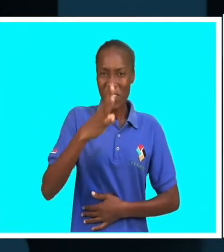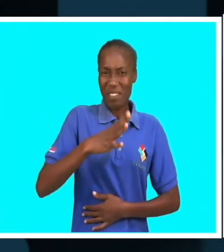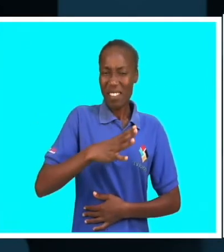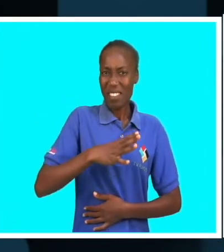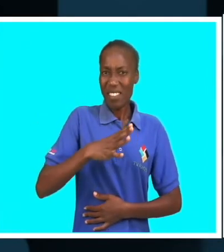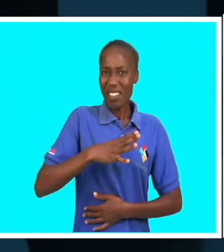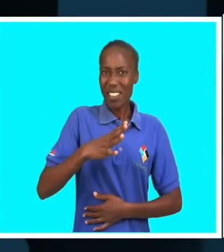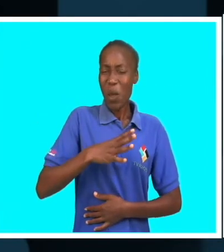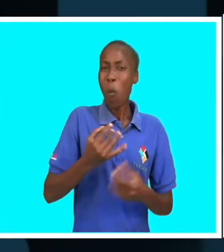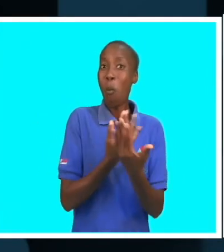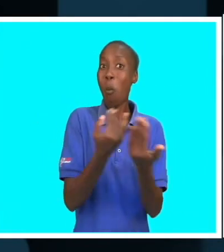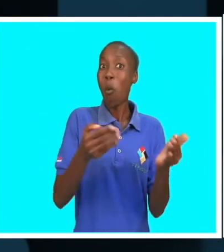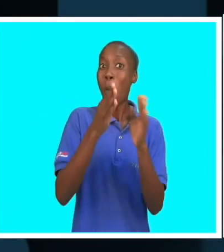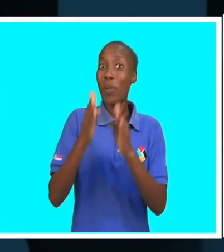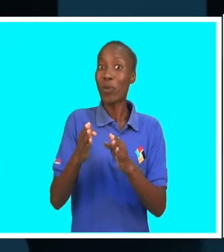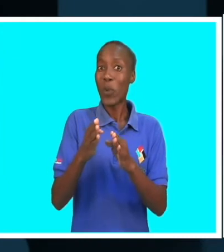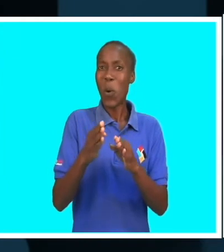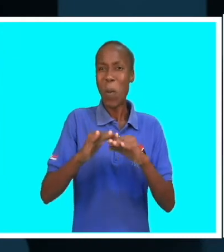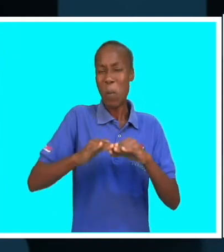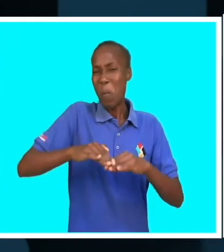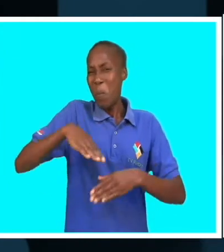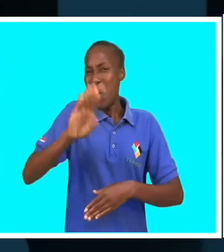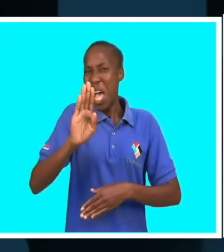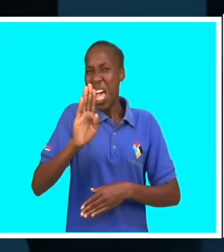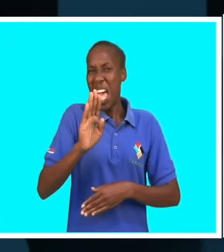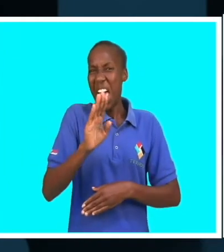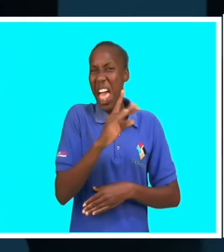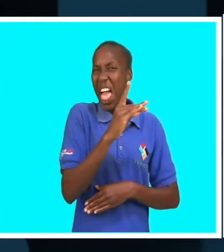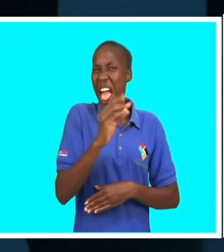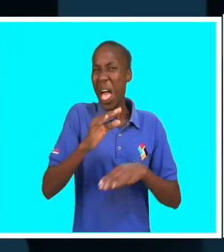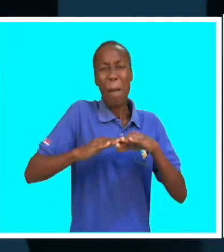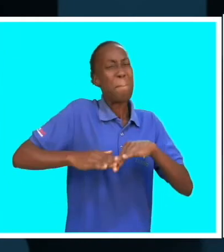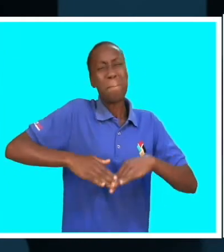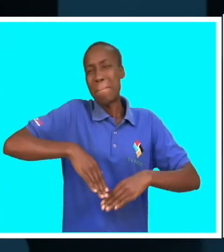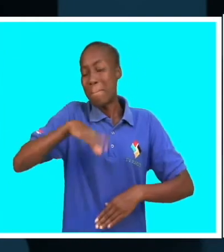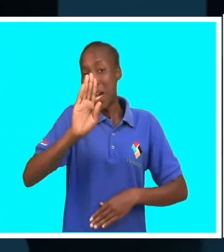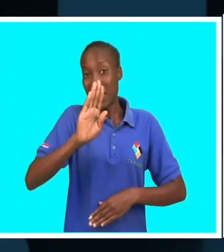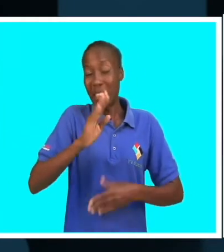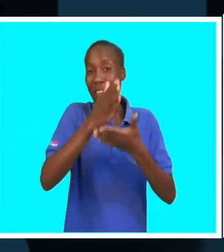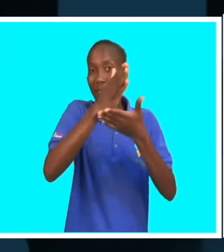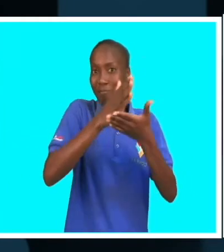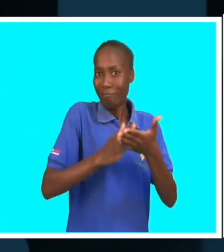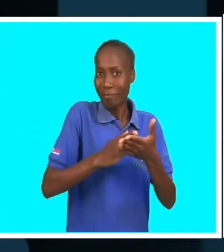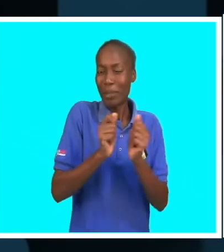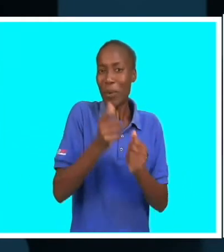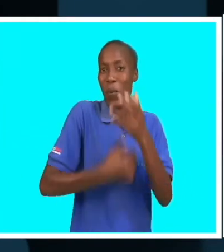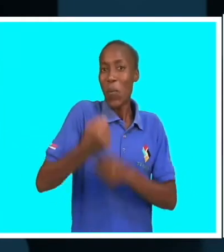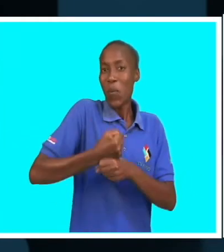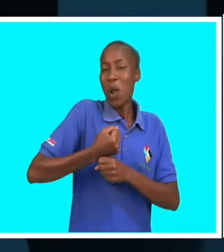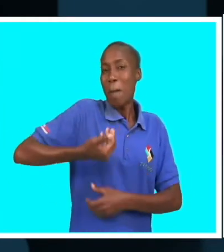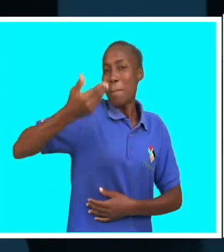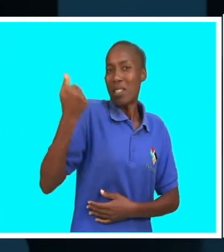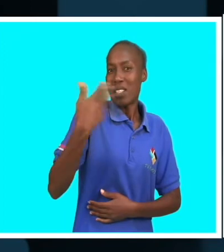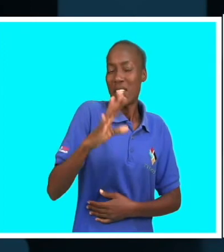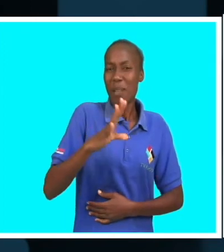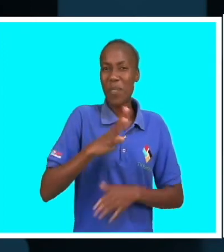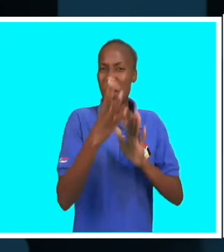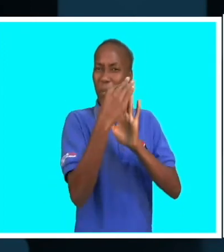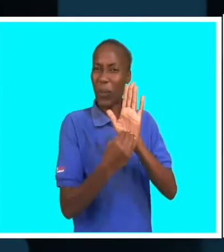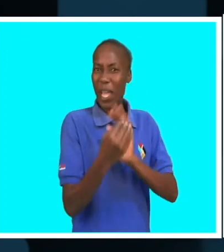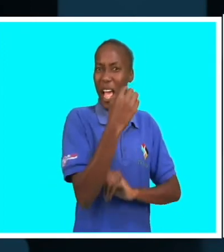Creio que tivemos na nossa plateia uma dezena ou dezena e meia de pessoas. E no ano passado chegamos a ter quase